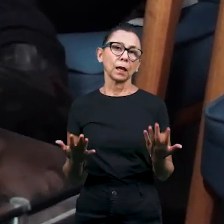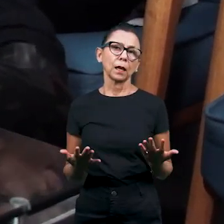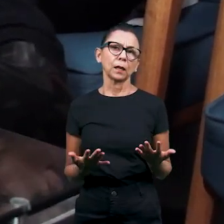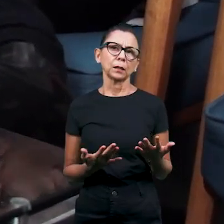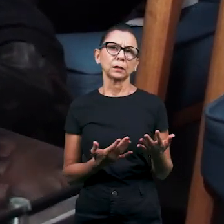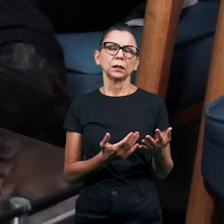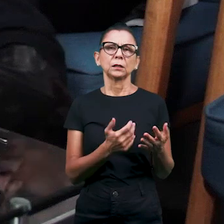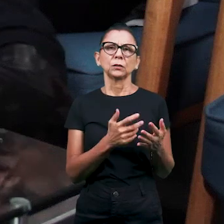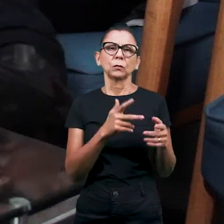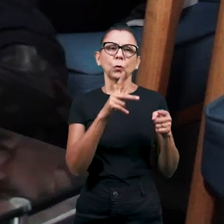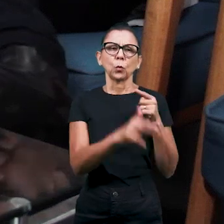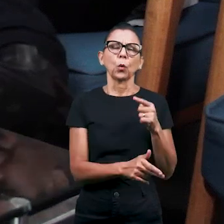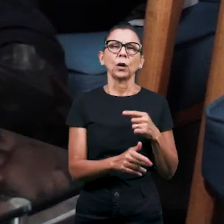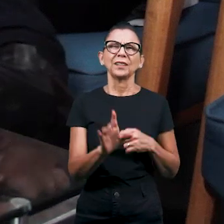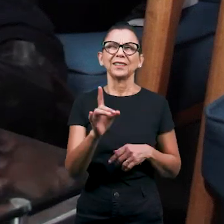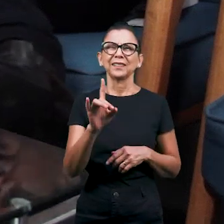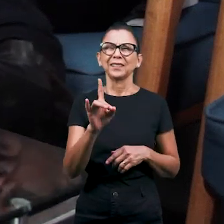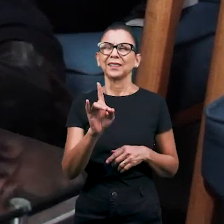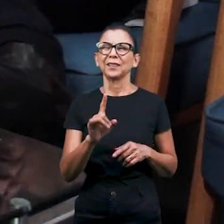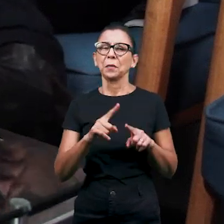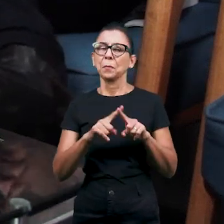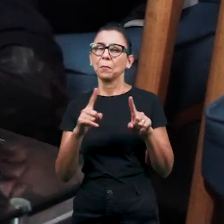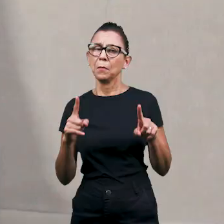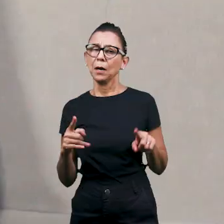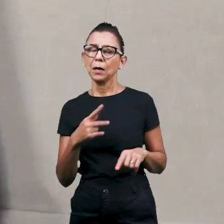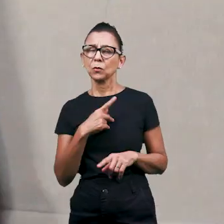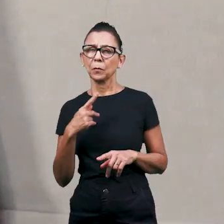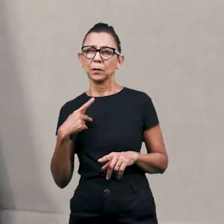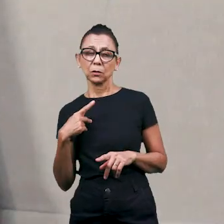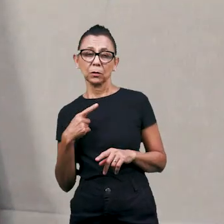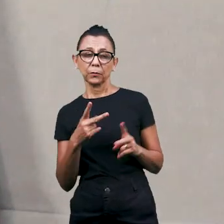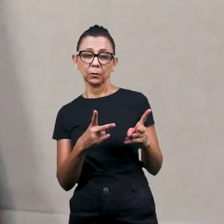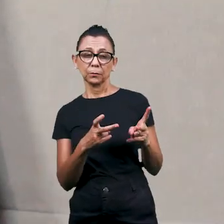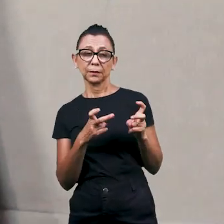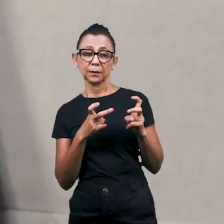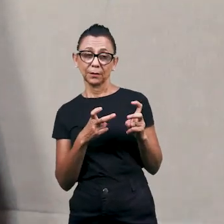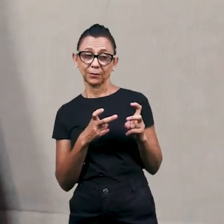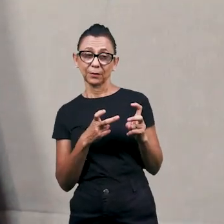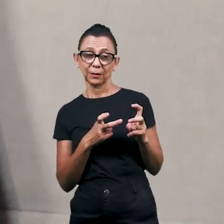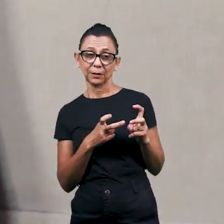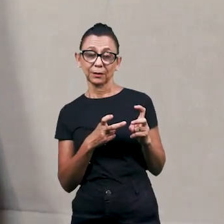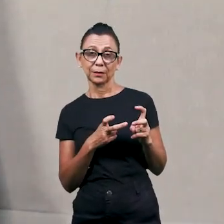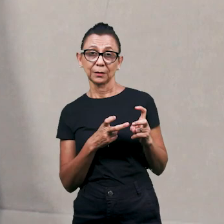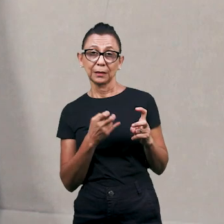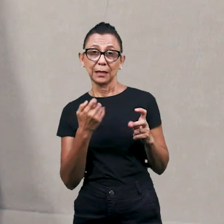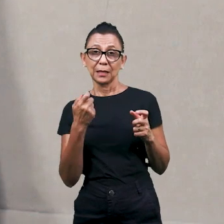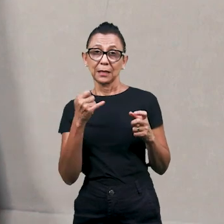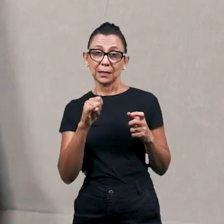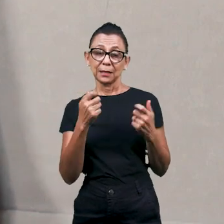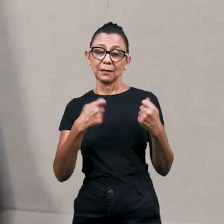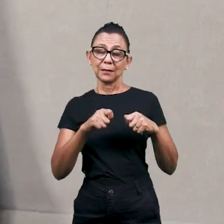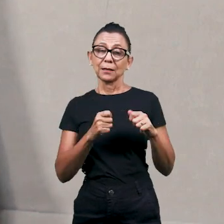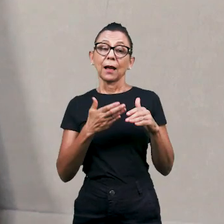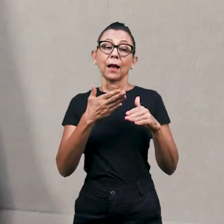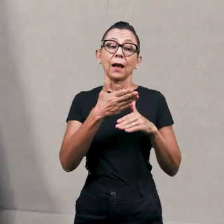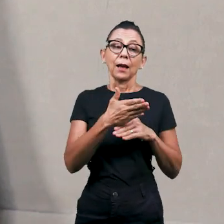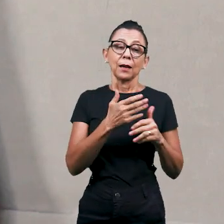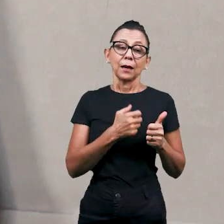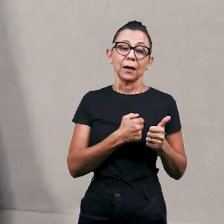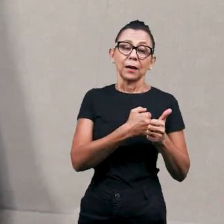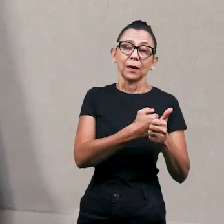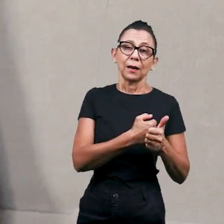quero fazer isso. Como é que é essa organização? Então, em relação à organização, só essa observação que você falou dos pastores